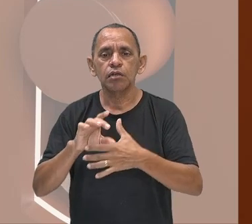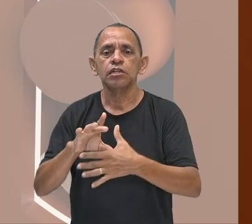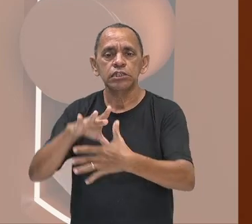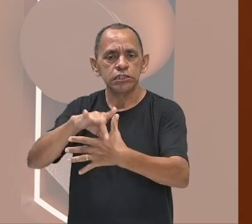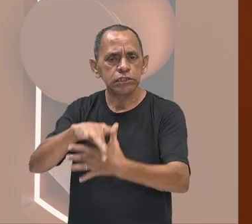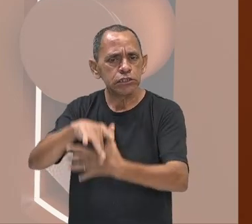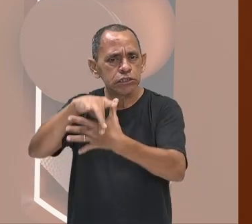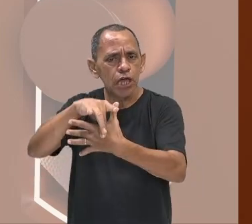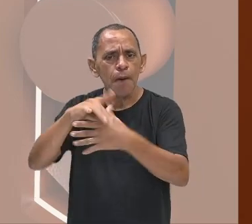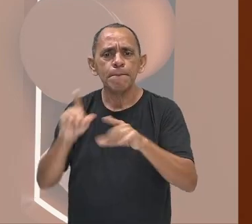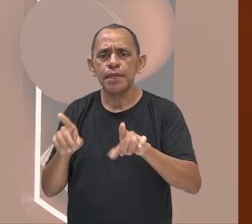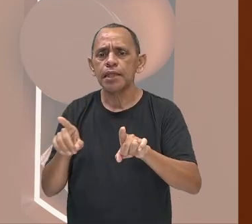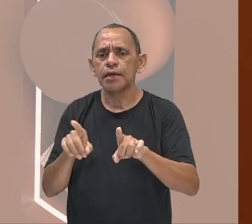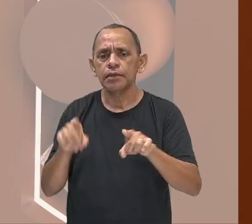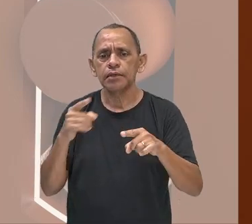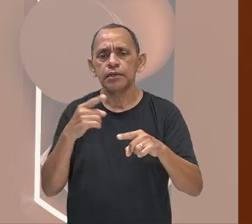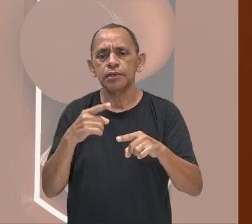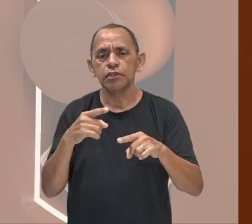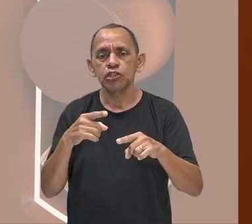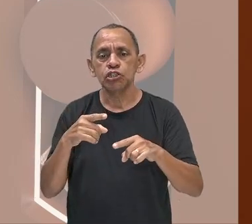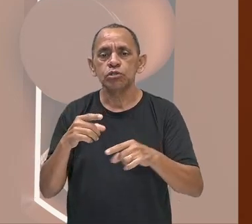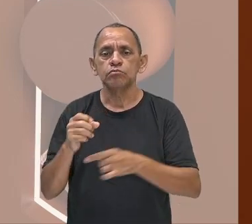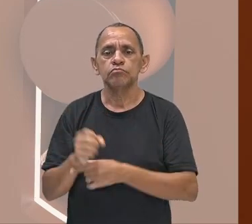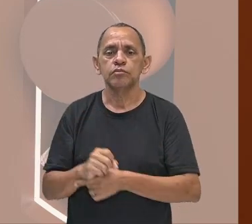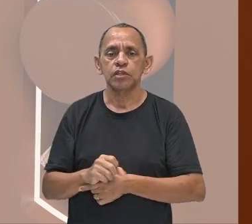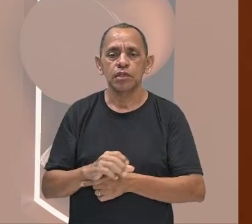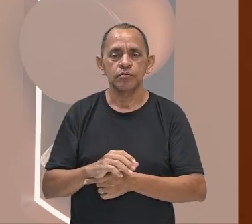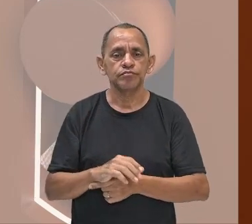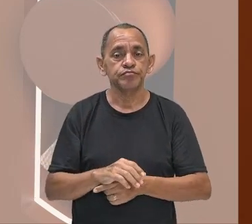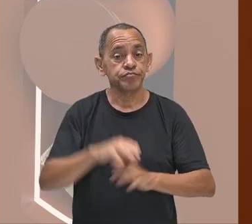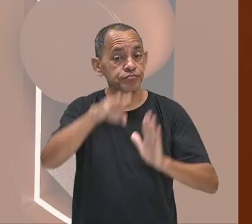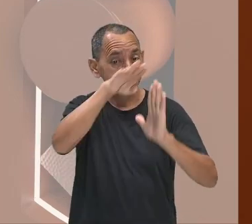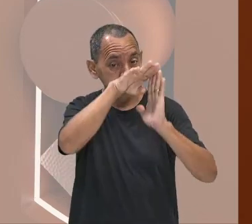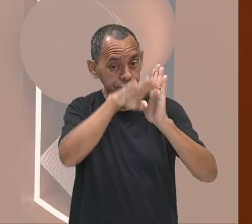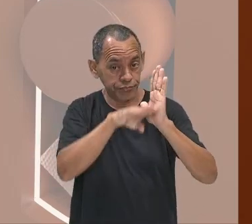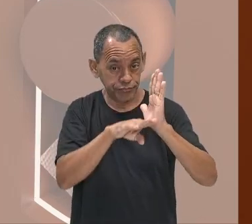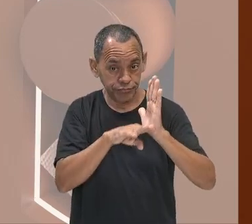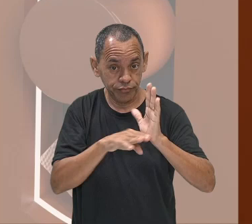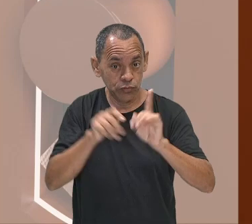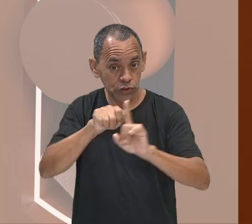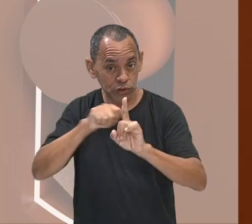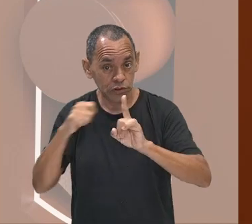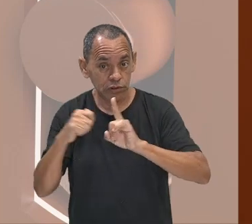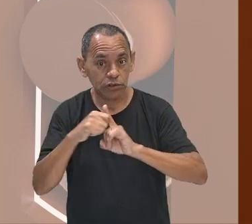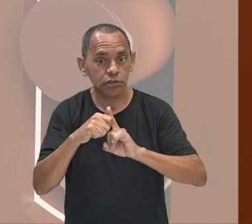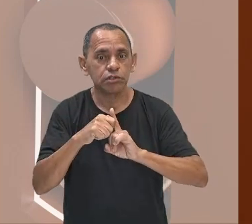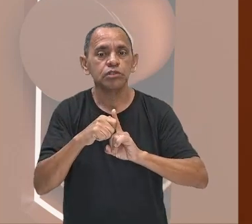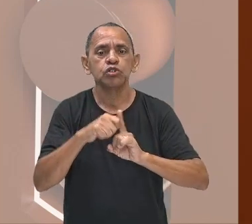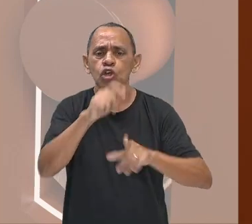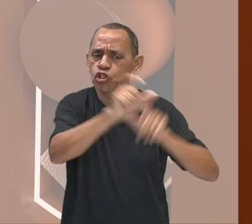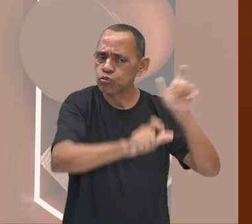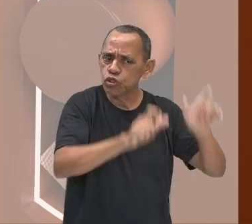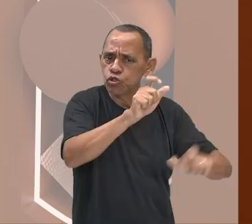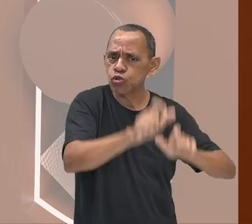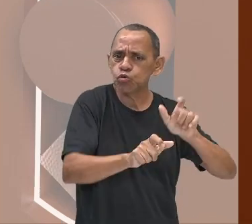também pela burguesia, pela classe social que estava ali, digamos assim,